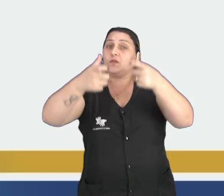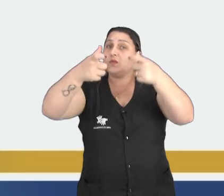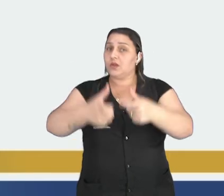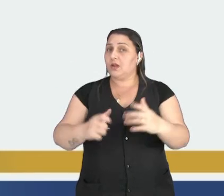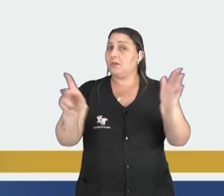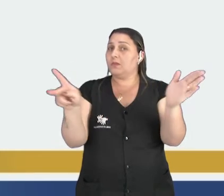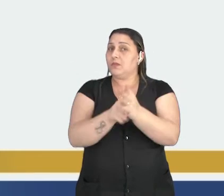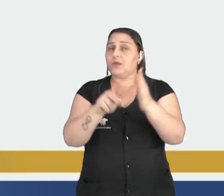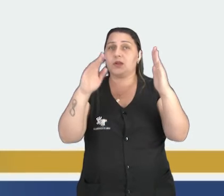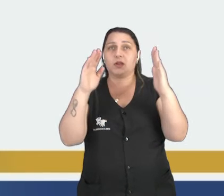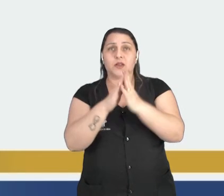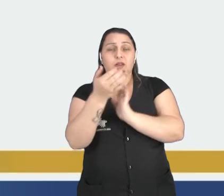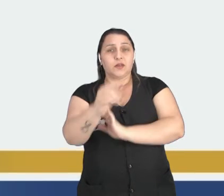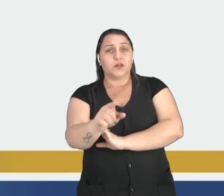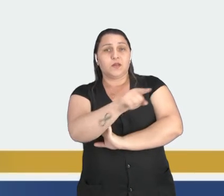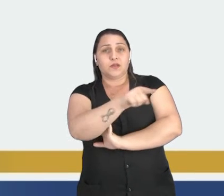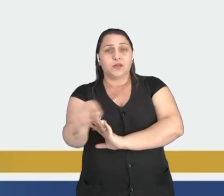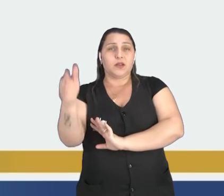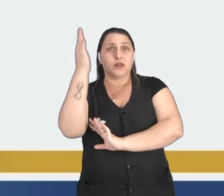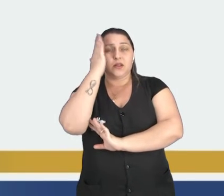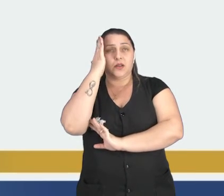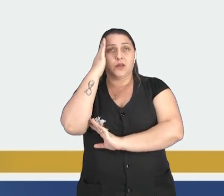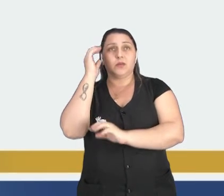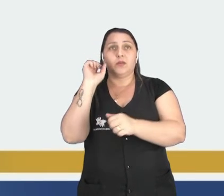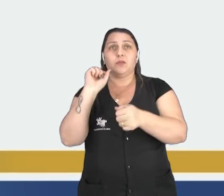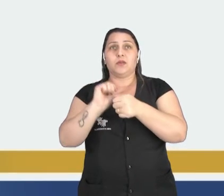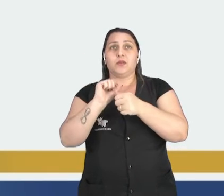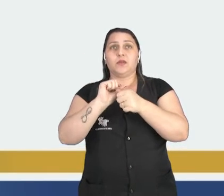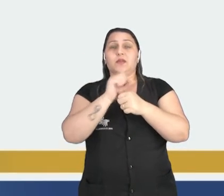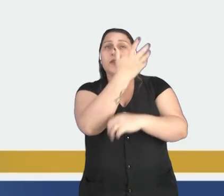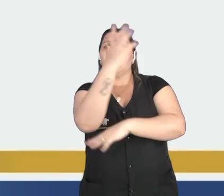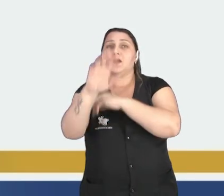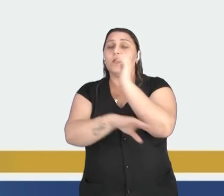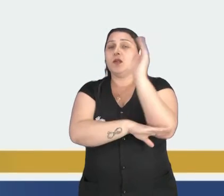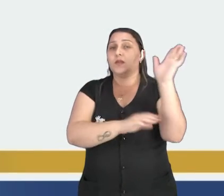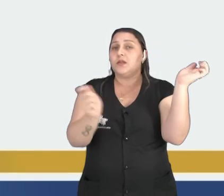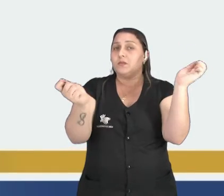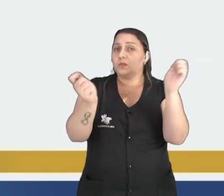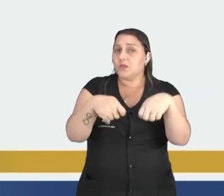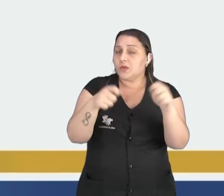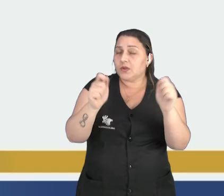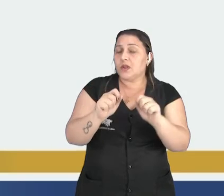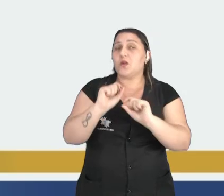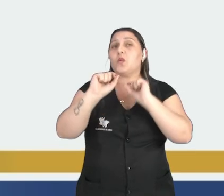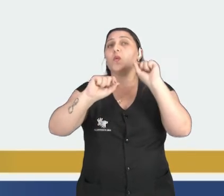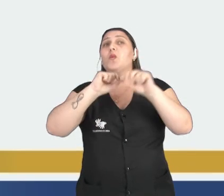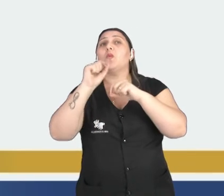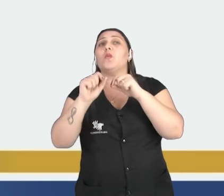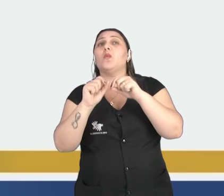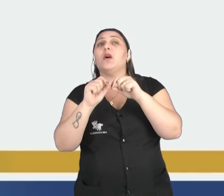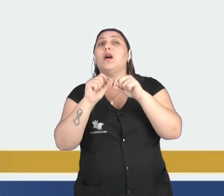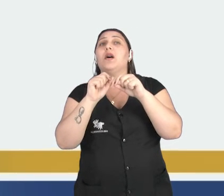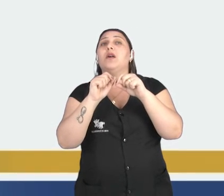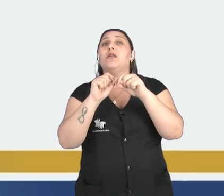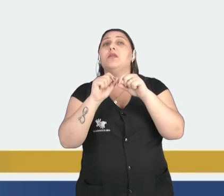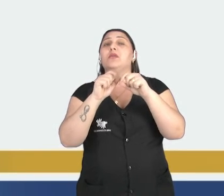da casa. Se você entendeu, eu posso fazer a árvore das possibilidades ou fazer que operação